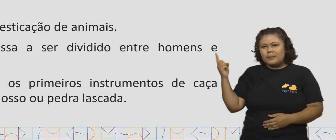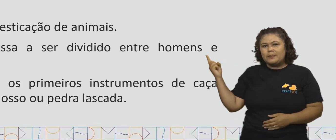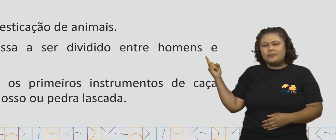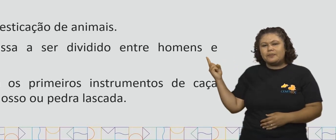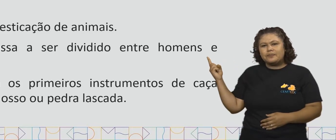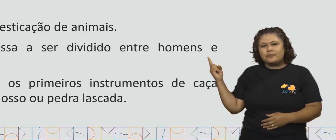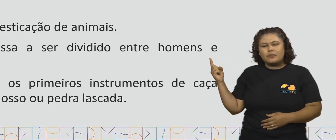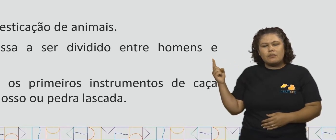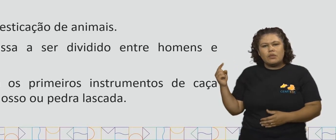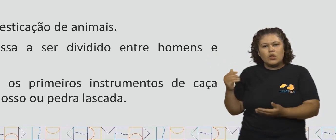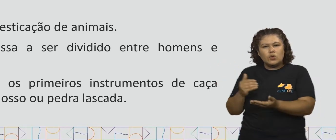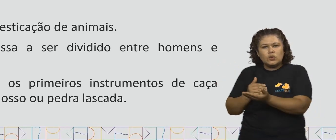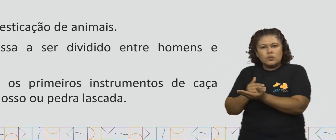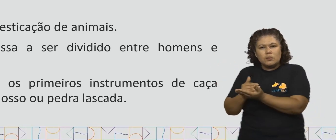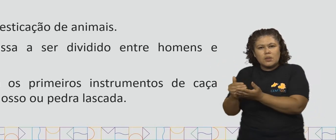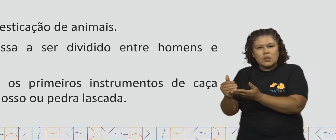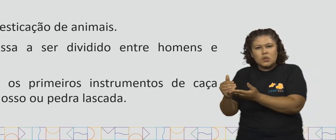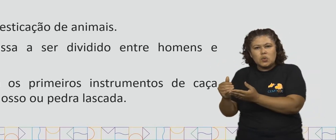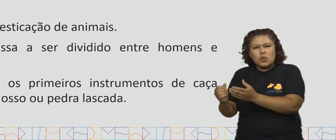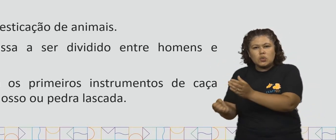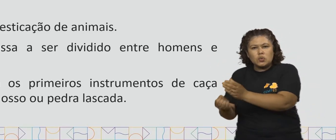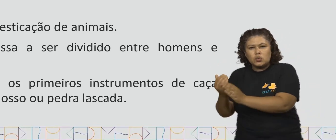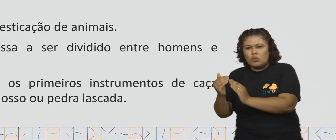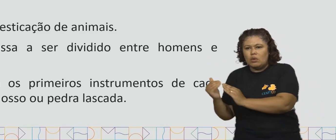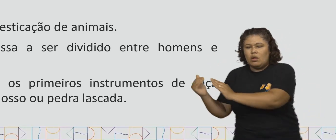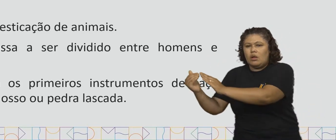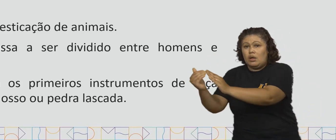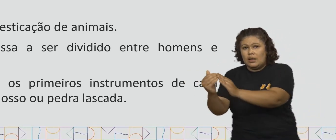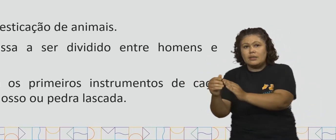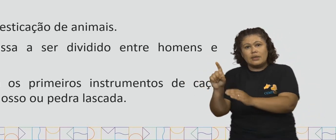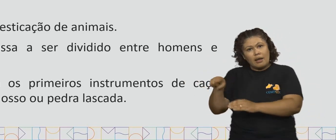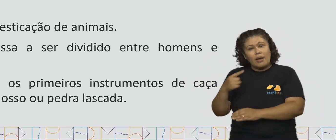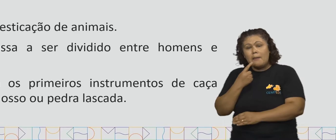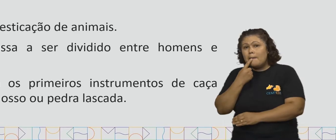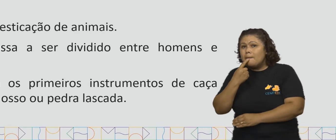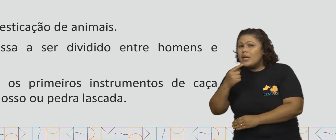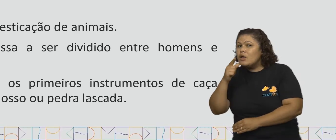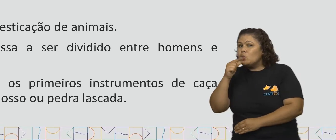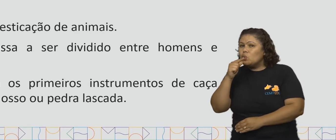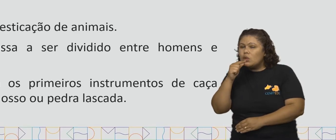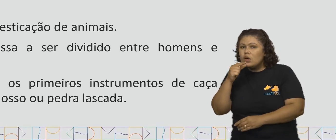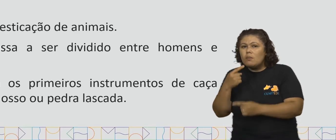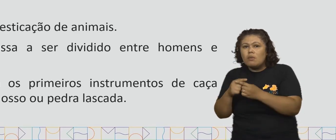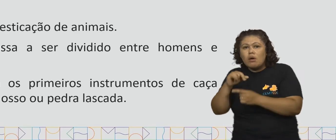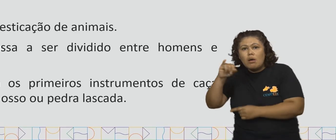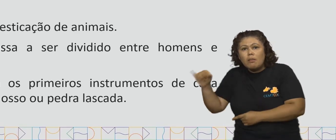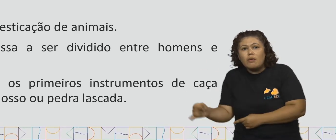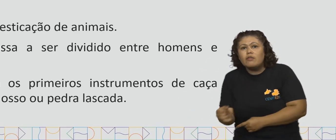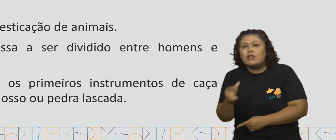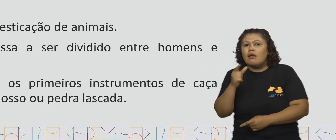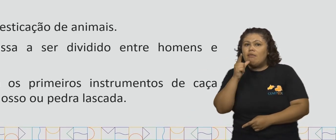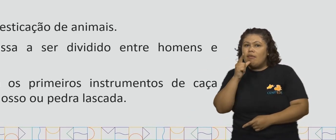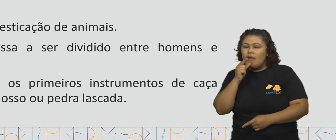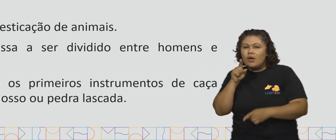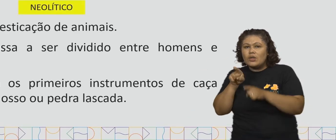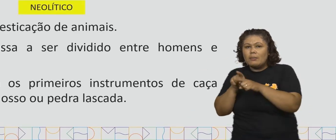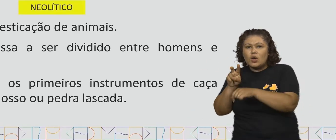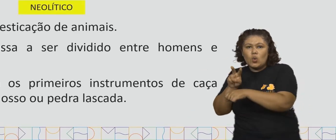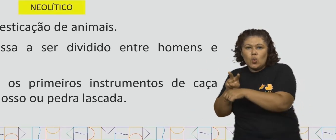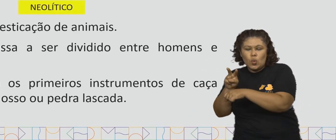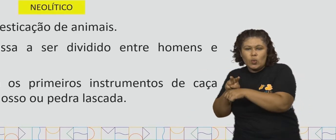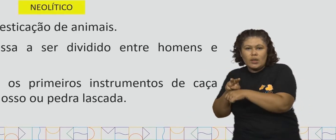criadas próximas de rios para aproveitar a terra fértil e água para seres humanos. Era no Paleolítico ou no